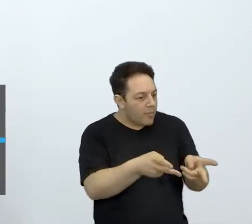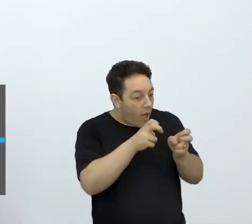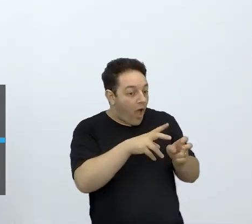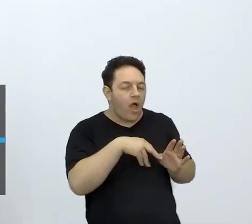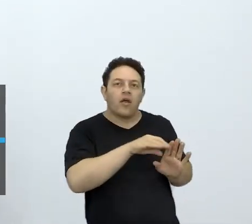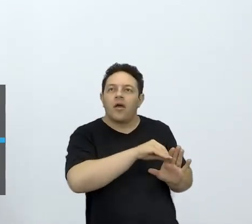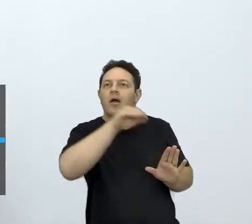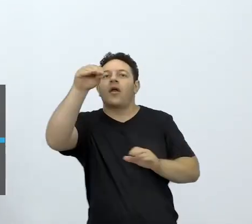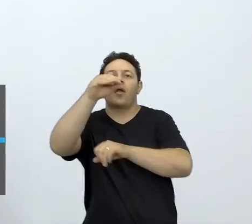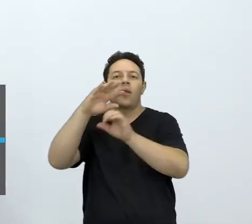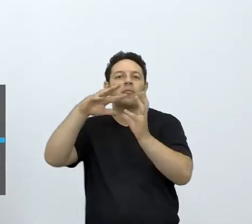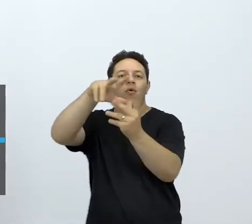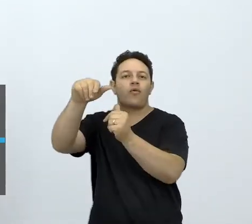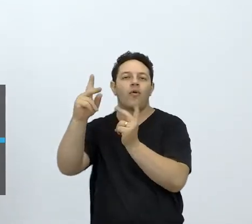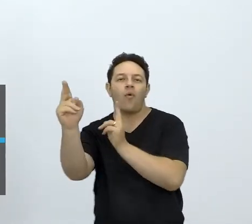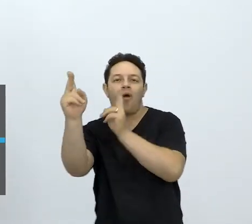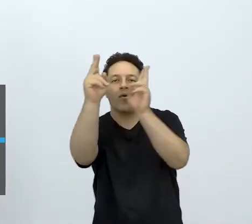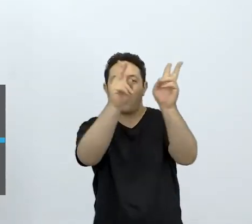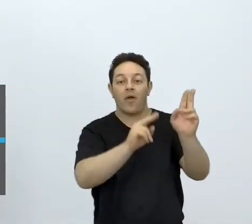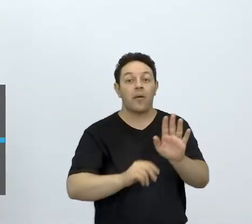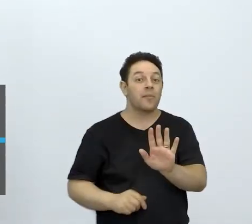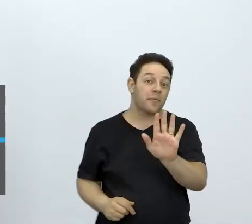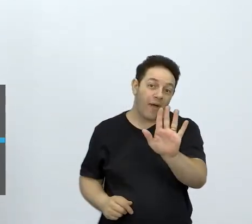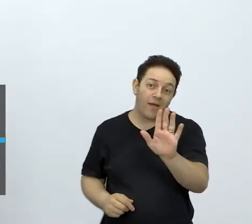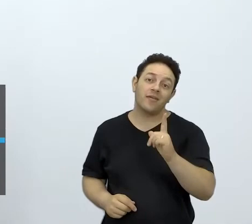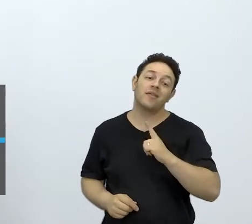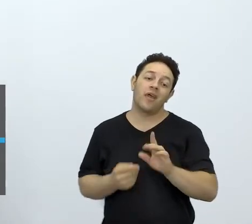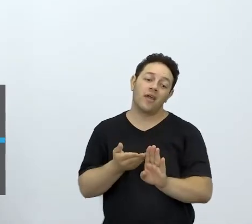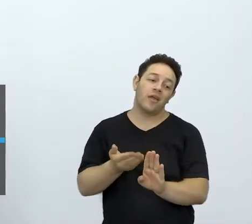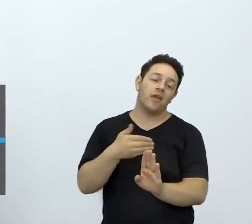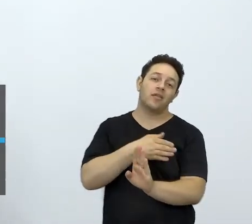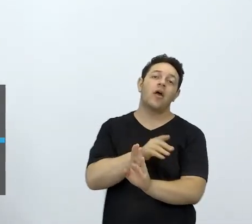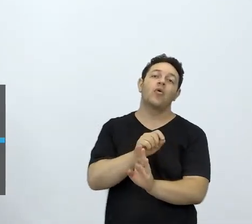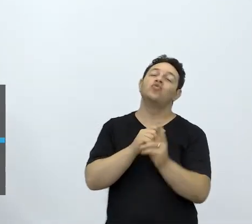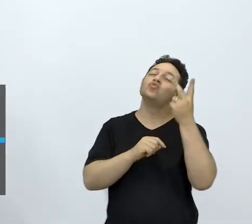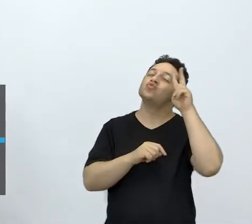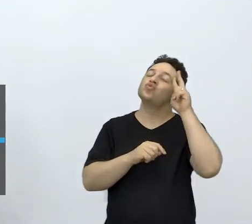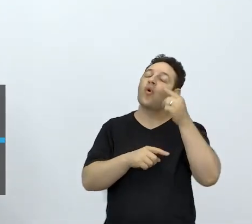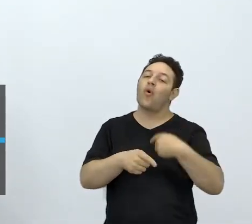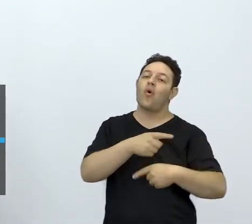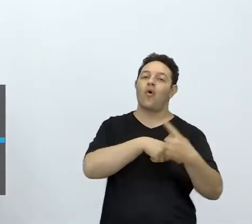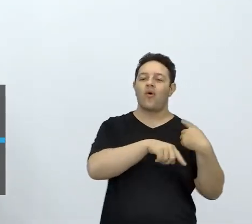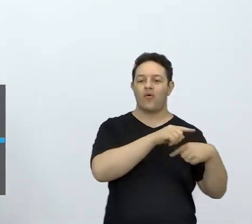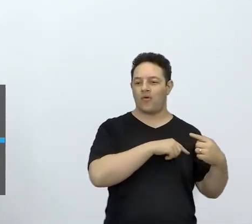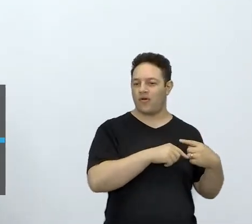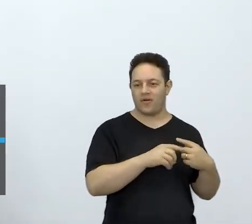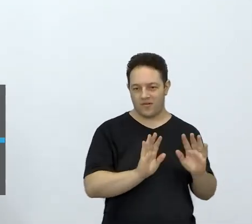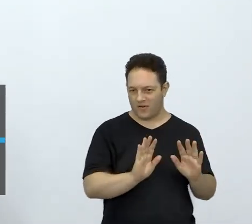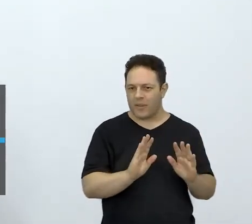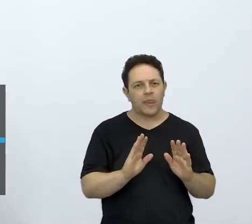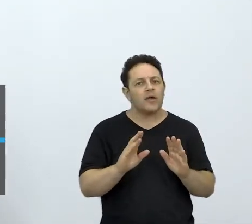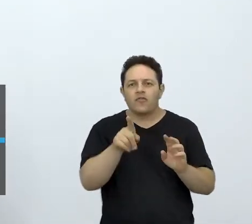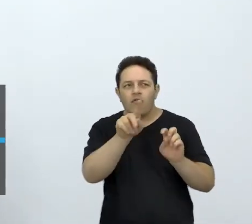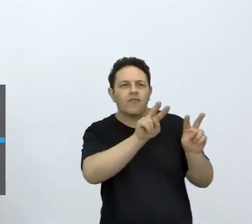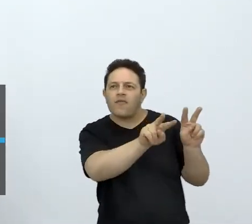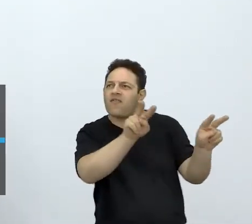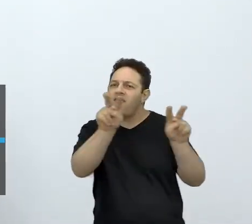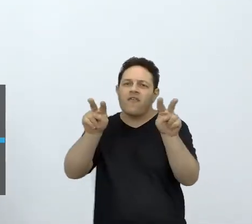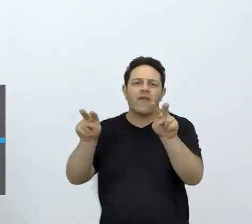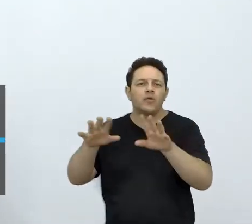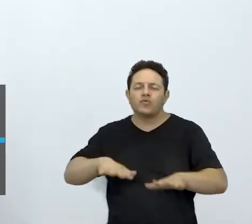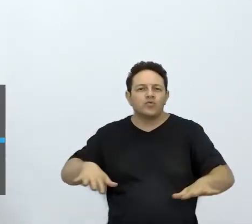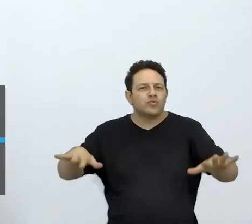inteiro. Mas nós temos a história, tudo que vocês olham, né, seja o que está aí ao redor, tudo que